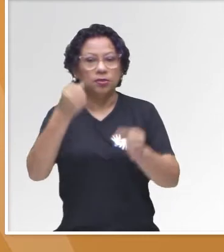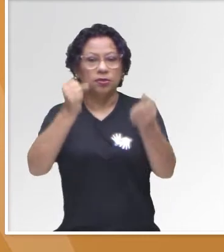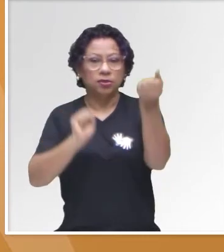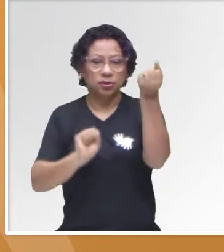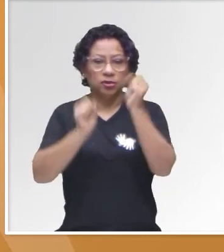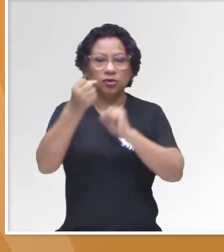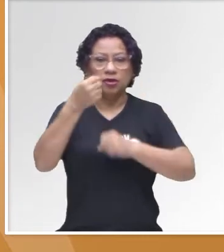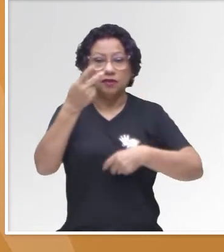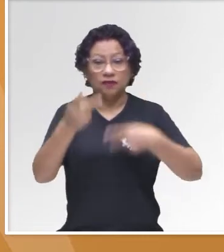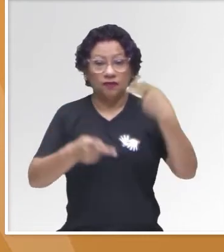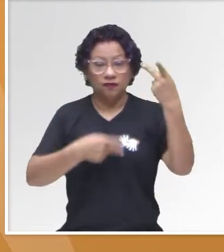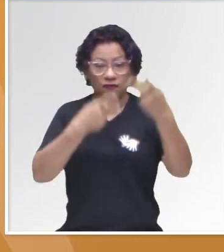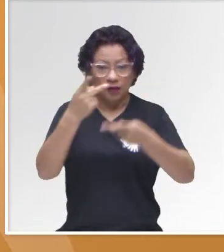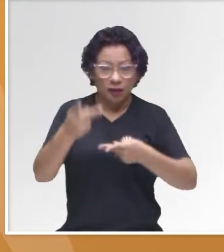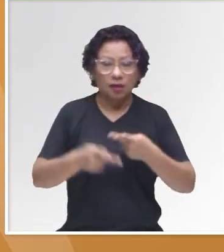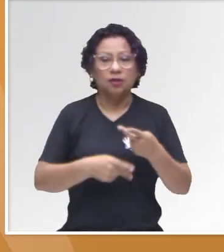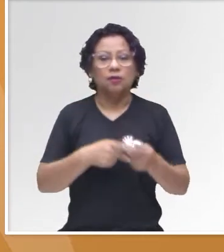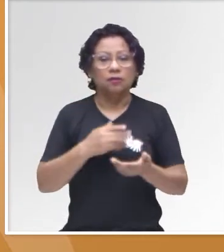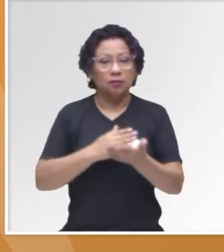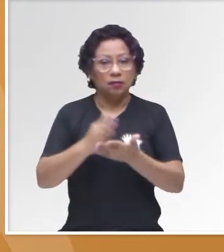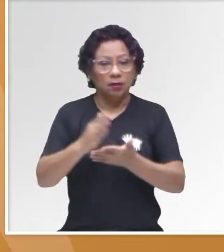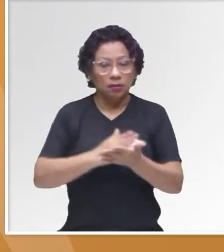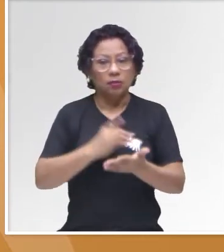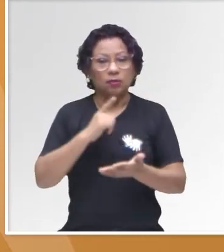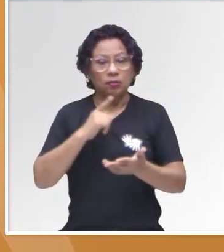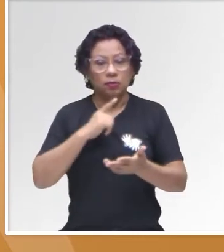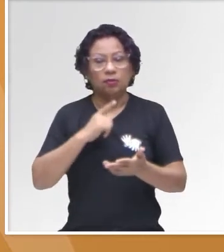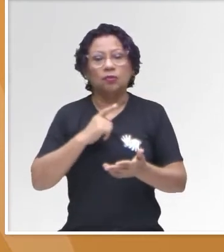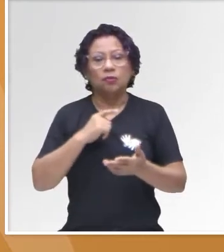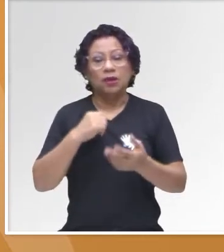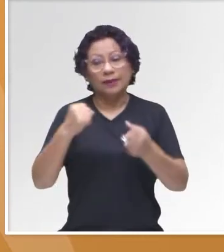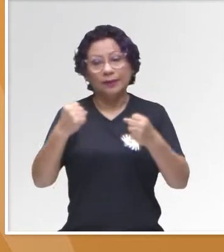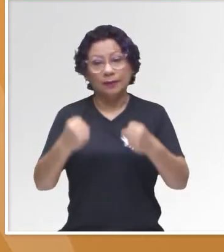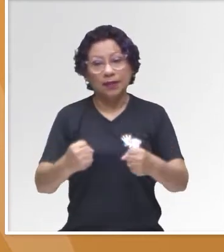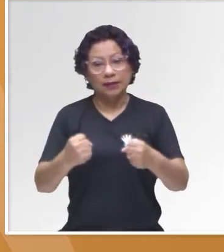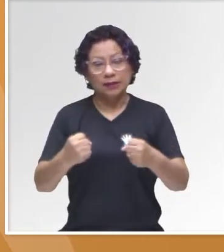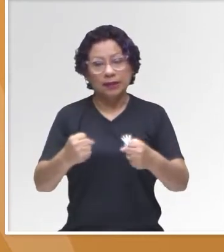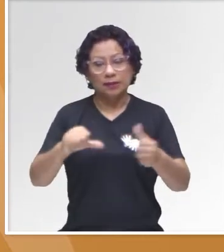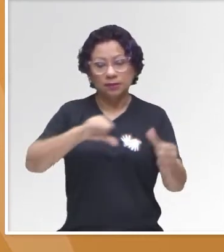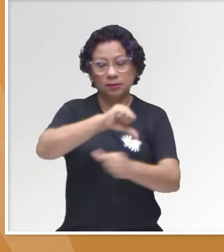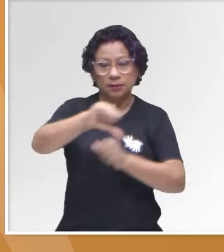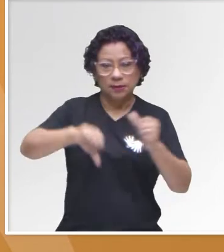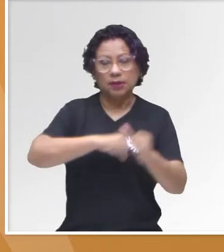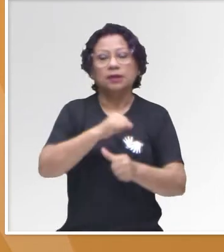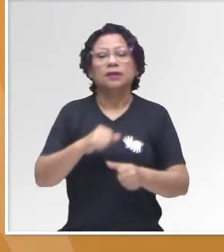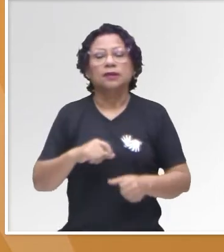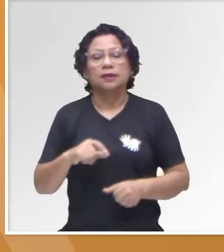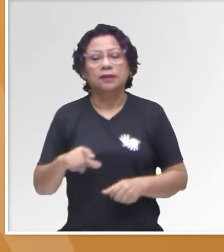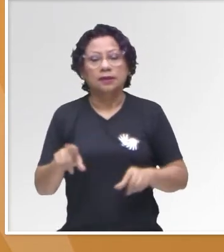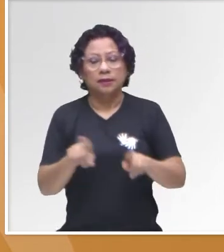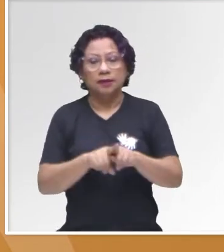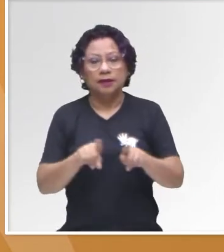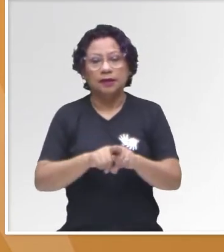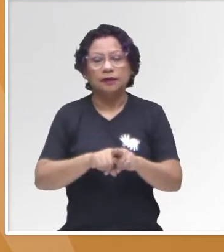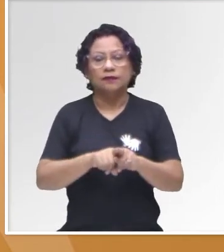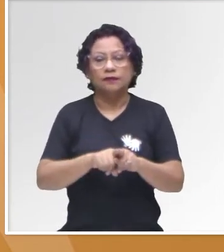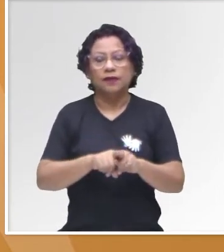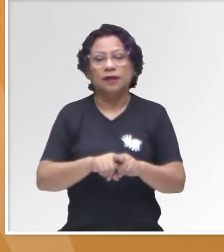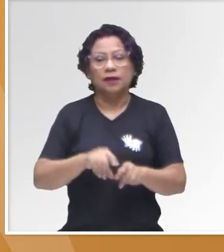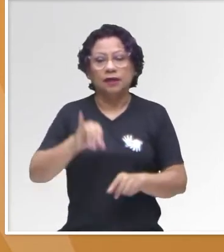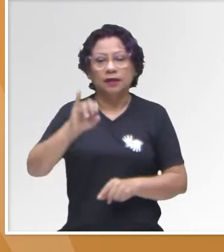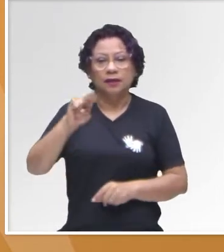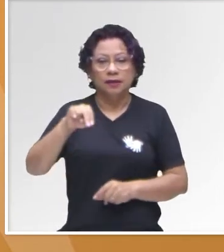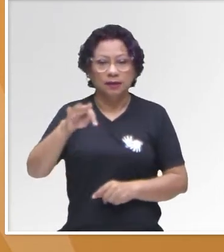a indústria pesada, né, que é aquela que vai transformar a matéria-prima, a indústria intermediária, que é aquele tipo de